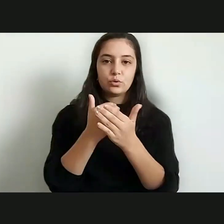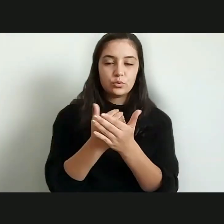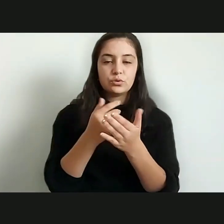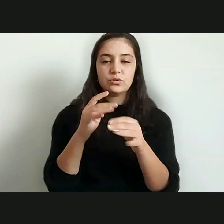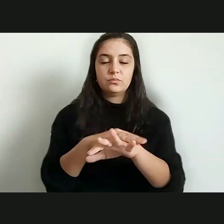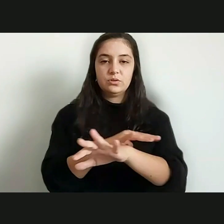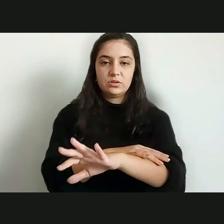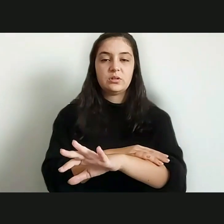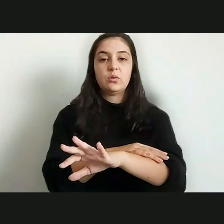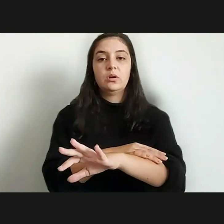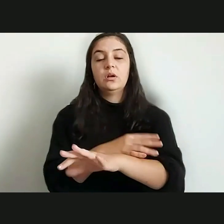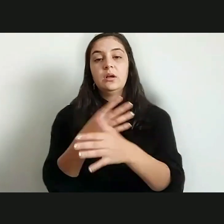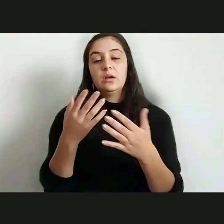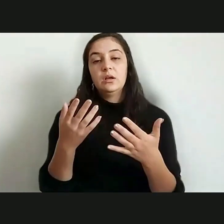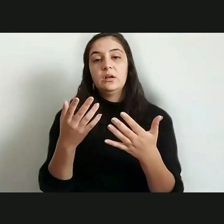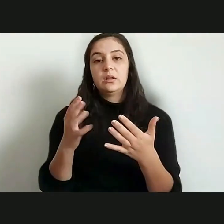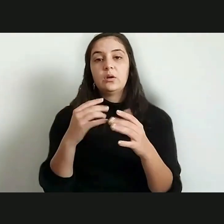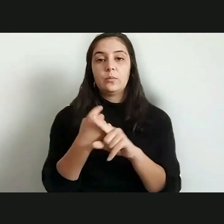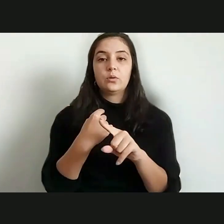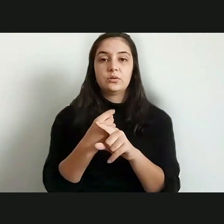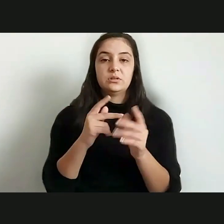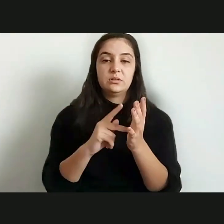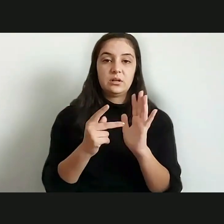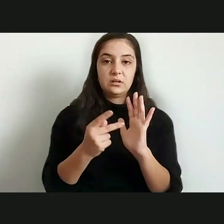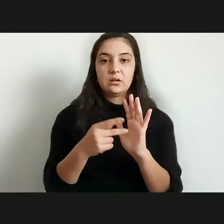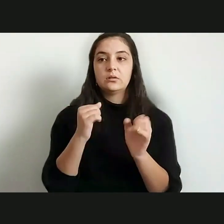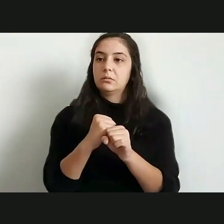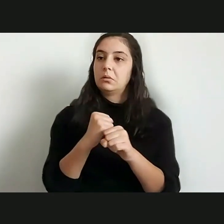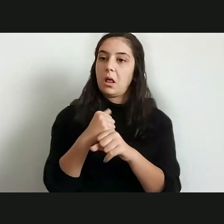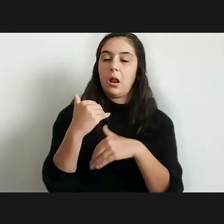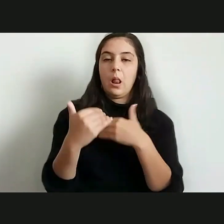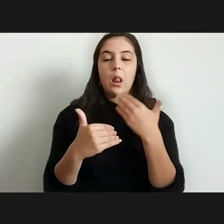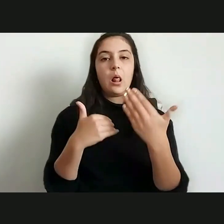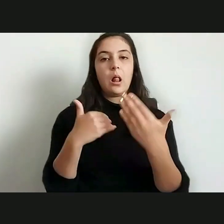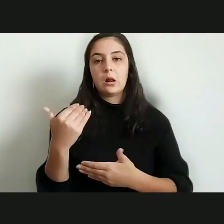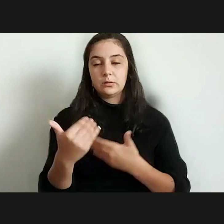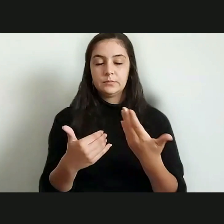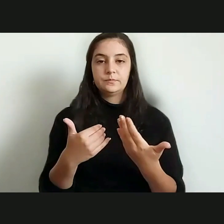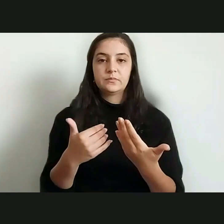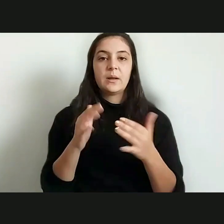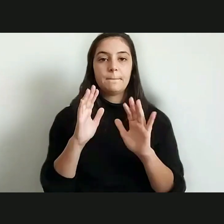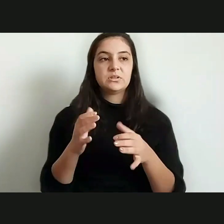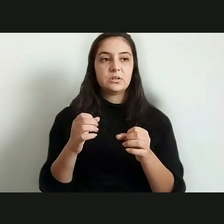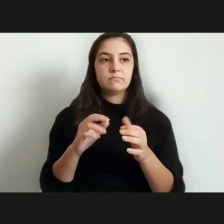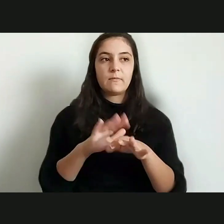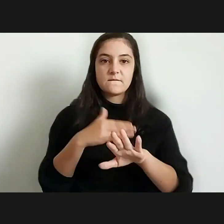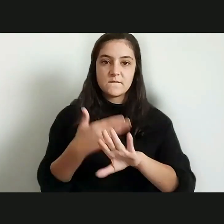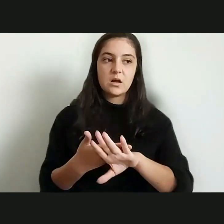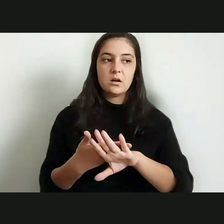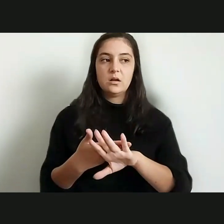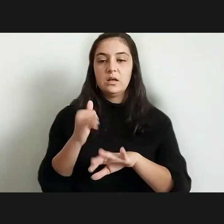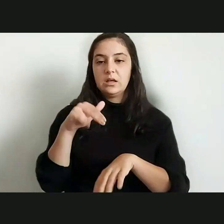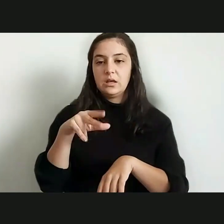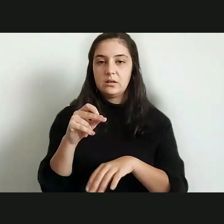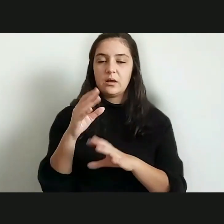administração e há uma condição técnica que tem vindo a ser trabalhada, que tem que ser reforçada, e eu acho que este contributo do INA é